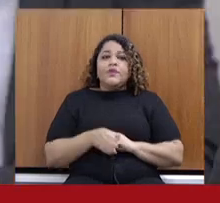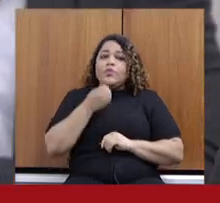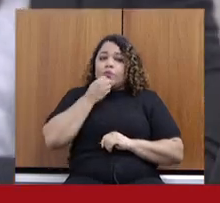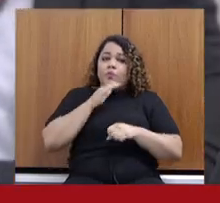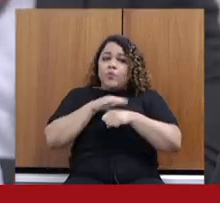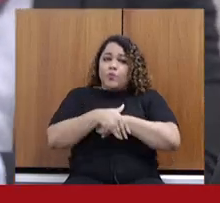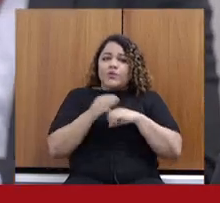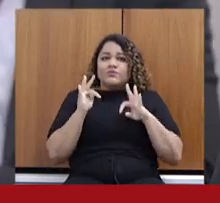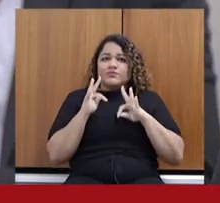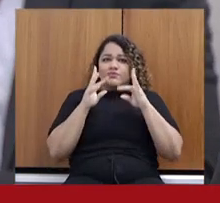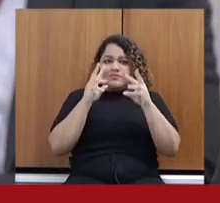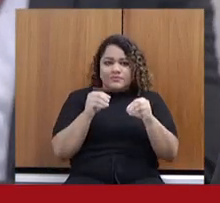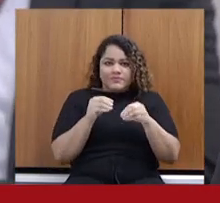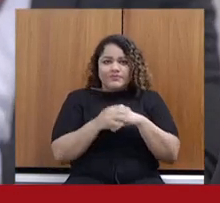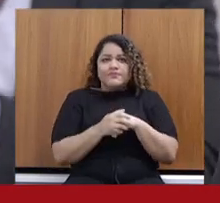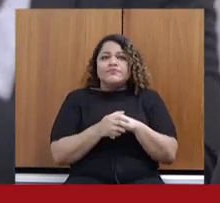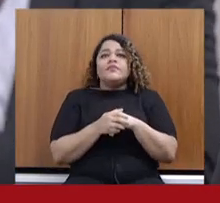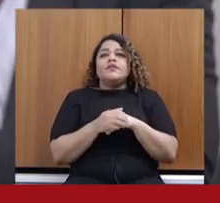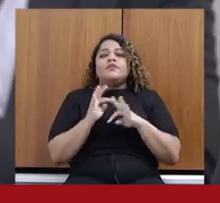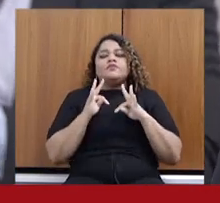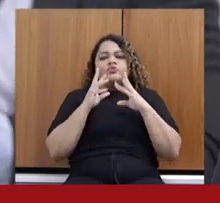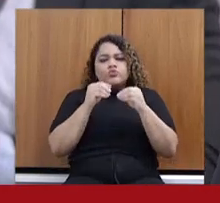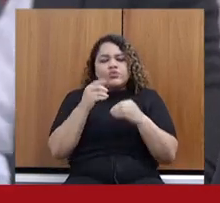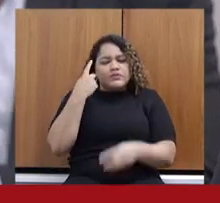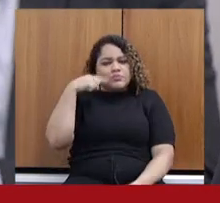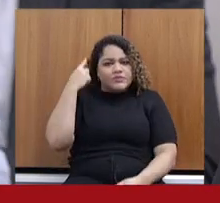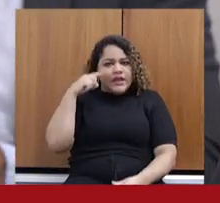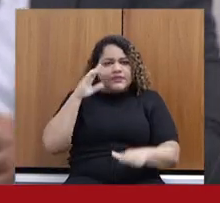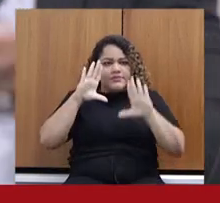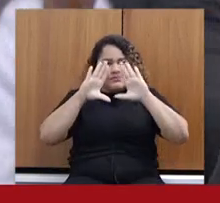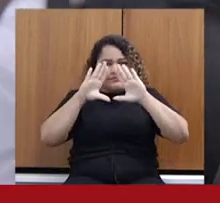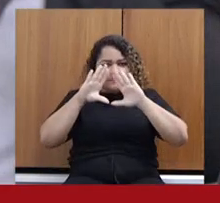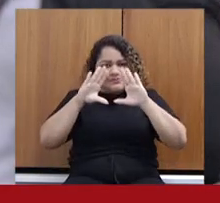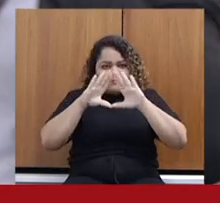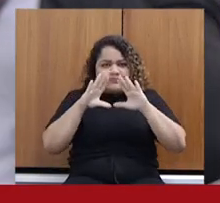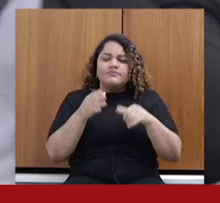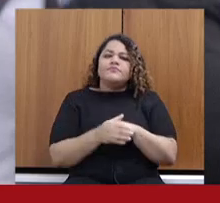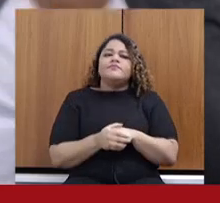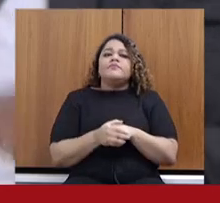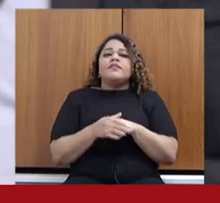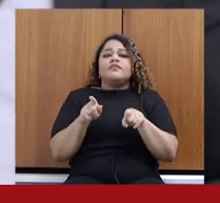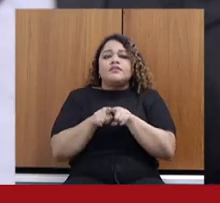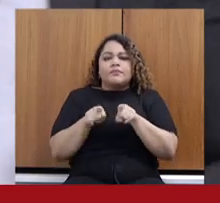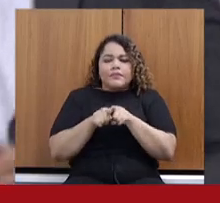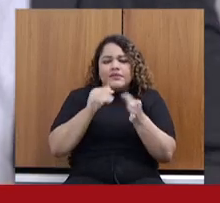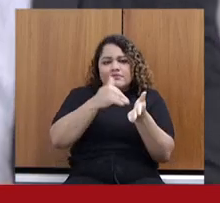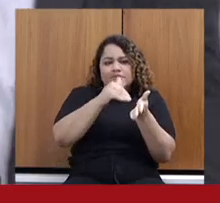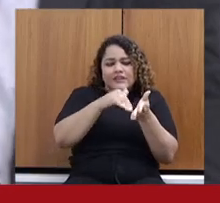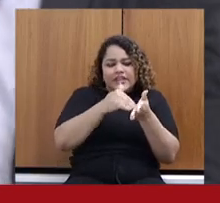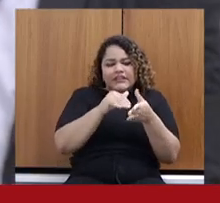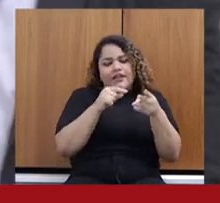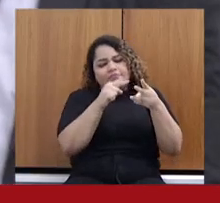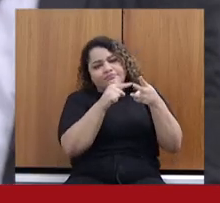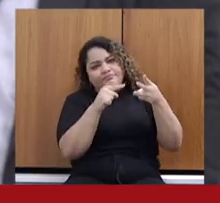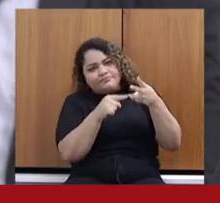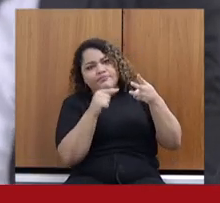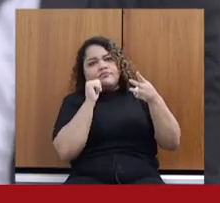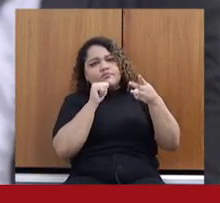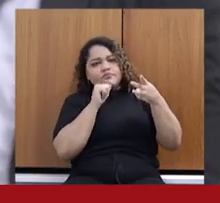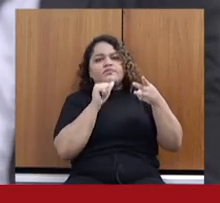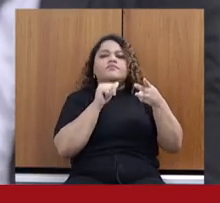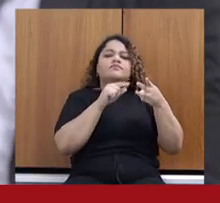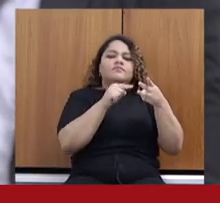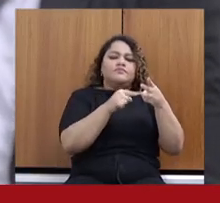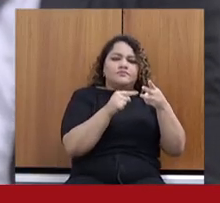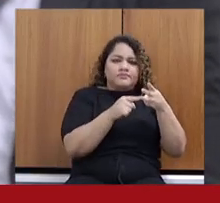presença de todos os deputados da Assembleia Legislativa, os meus colegas secretários Gustavo Barbosa, secretária Luísa Barreto, a todos que estão nos assistindo.